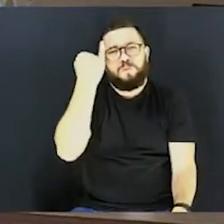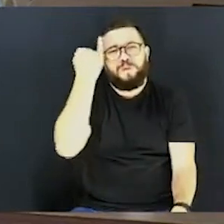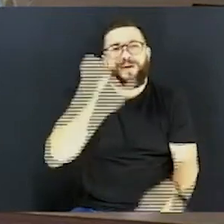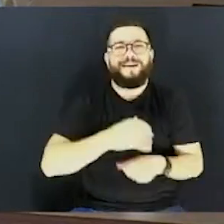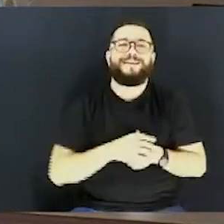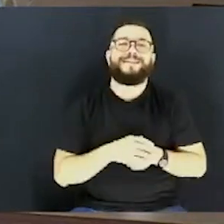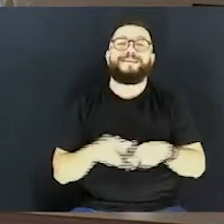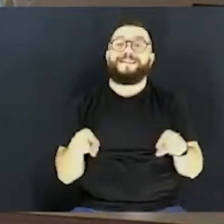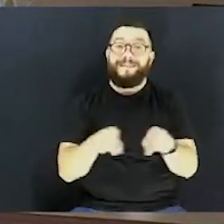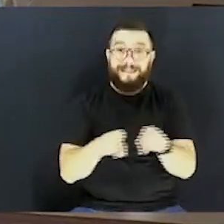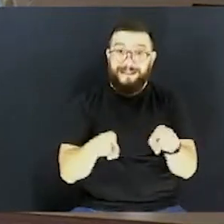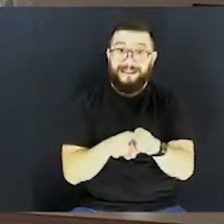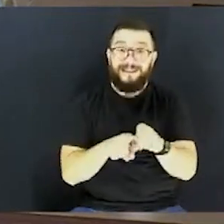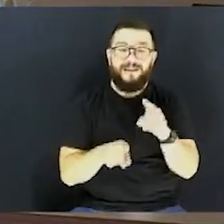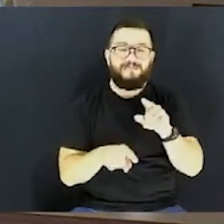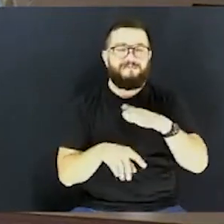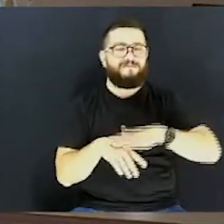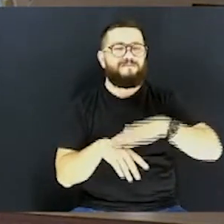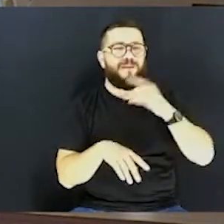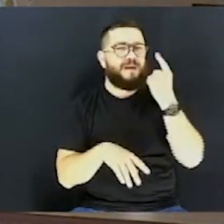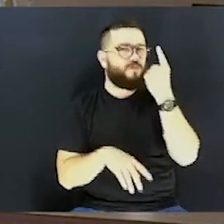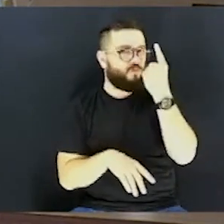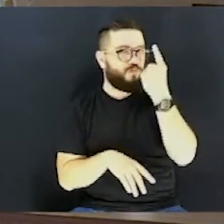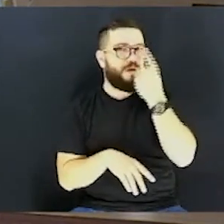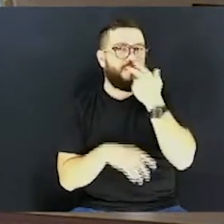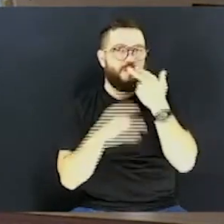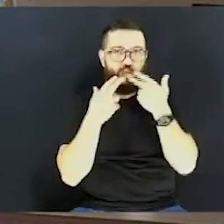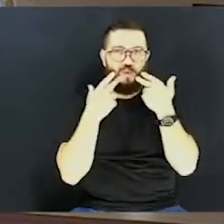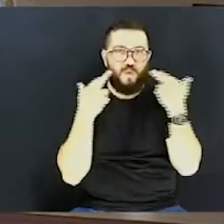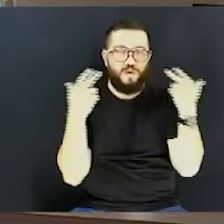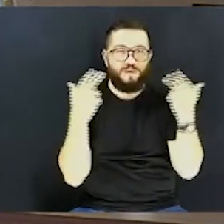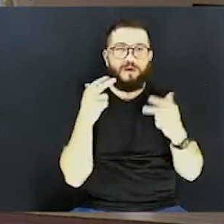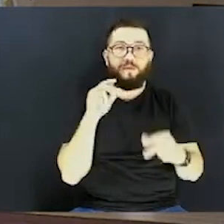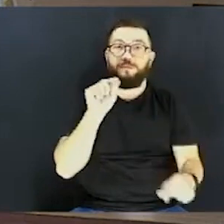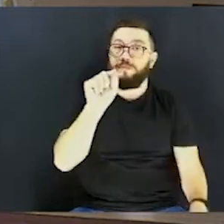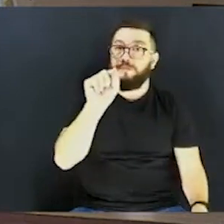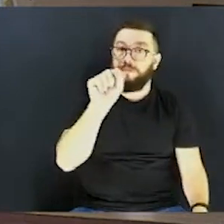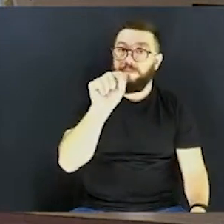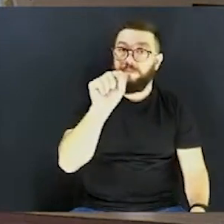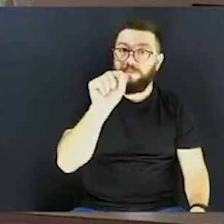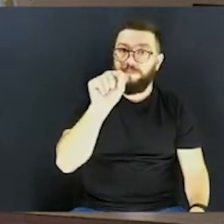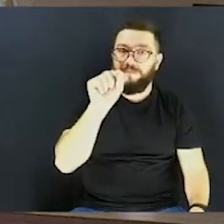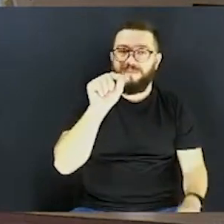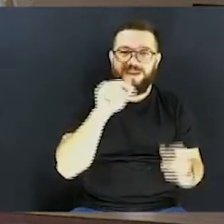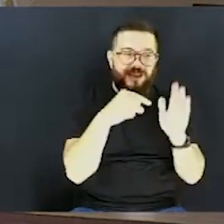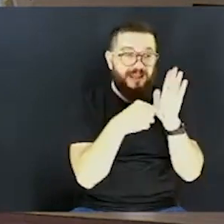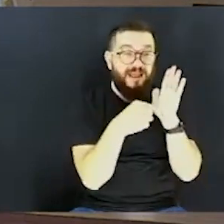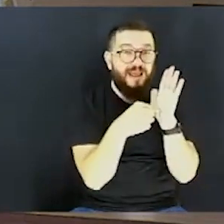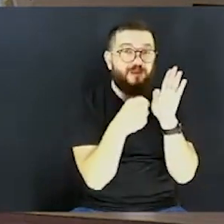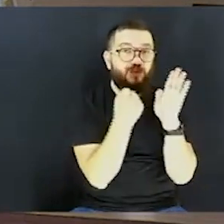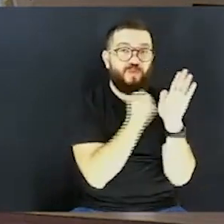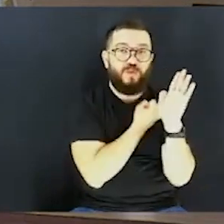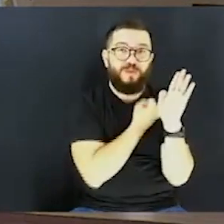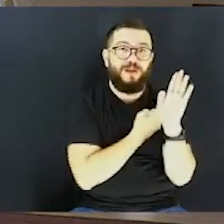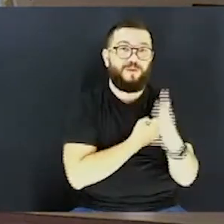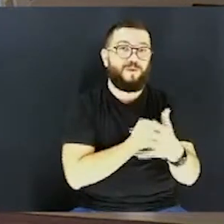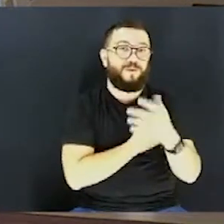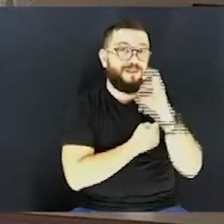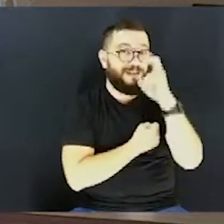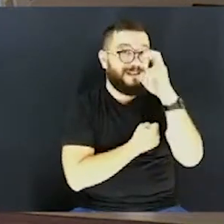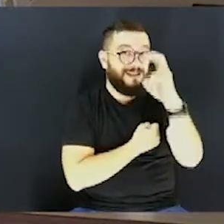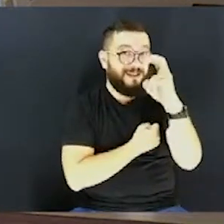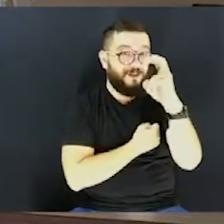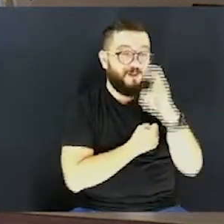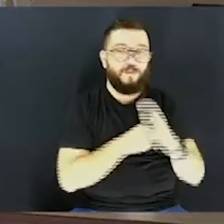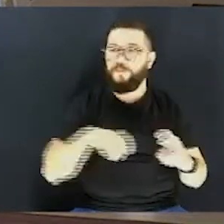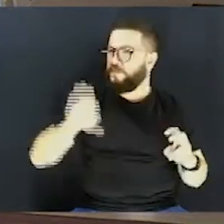mais um adendo e um comentário, que especificamente no eixo número 5, vereador Dalton Borba,